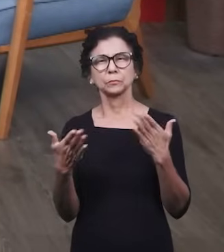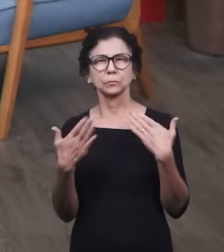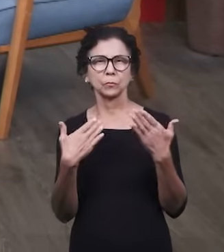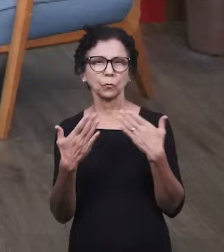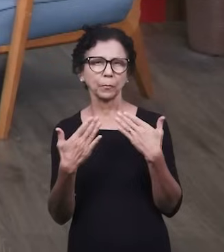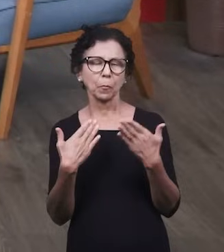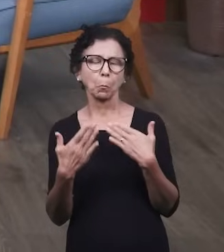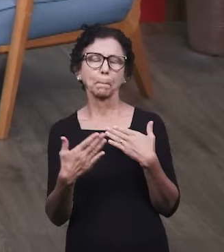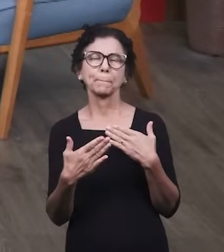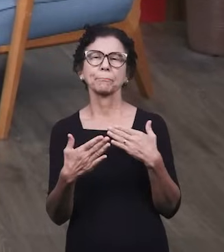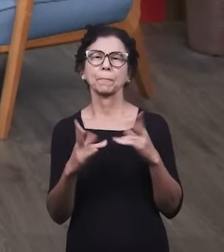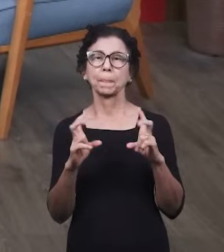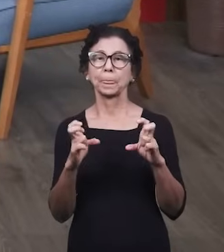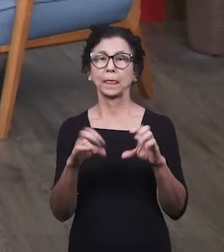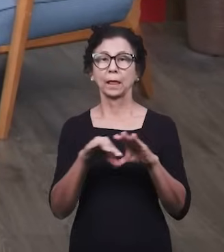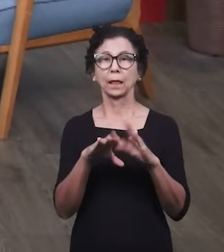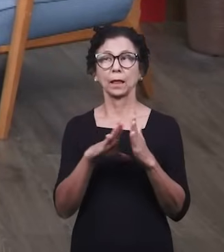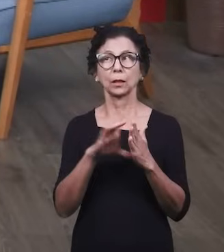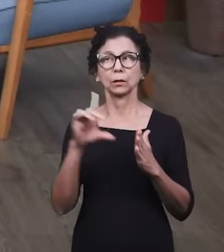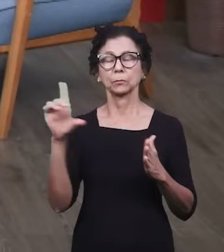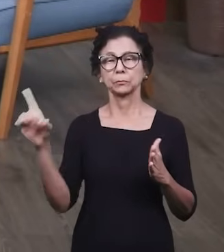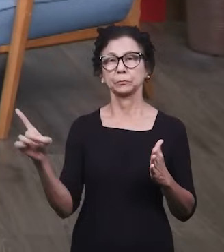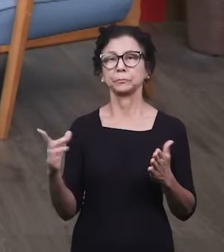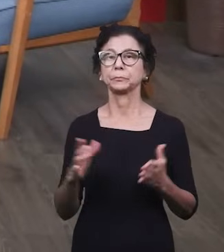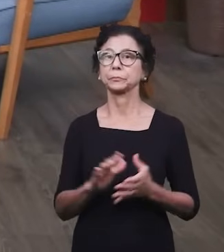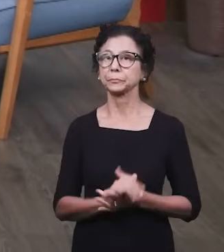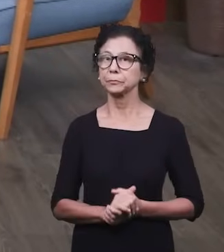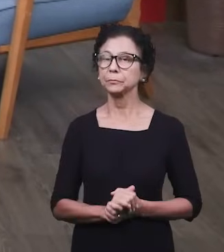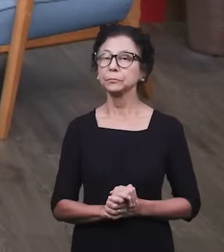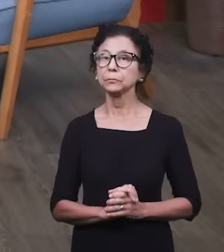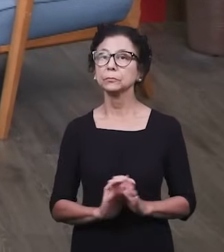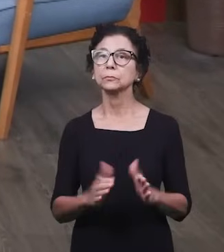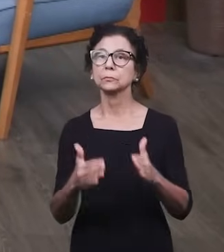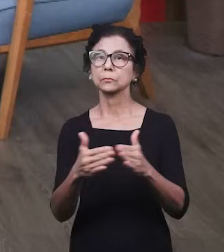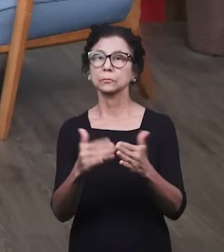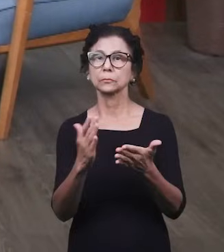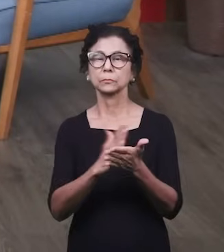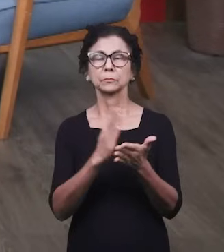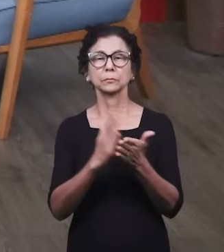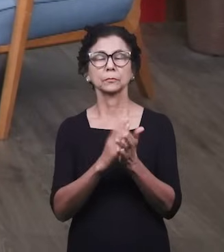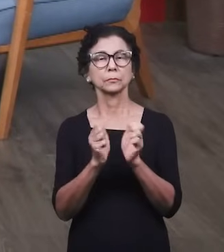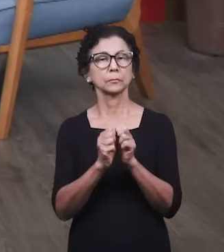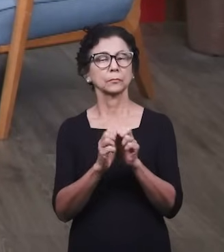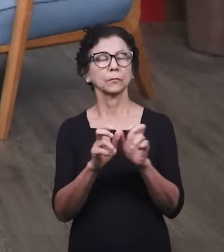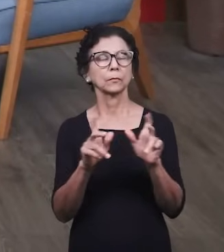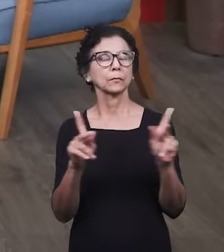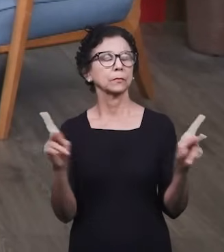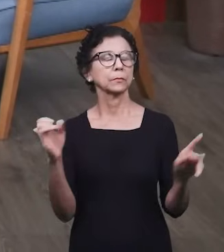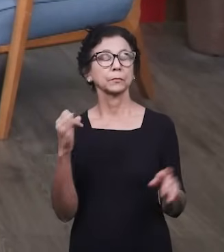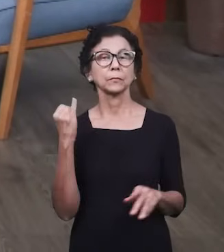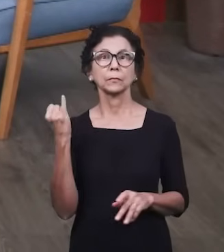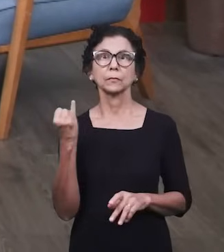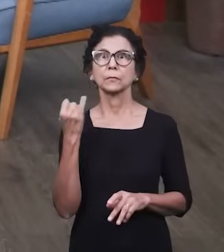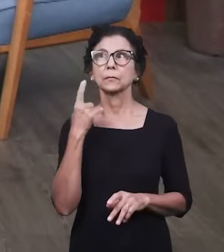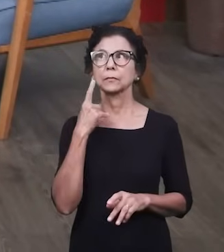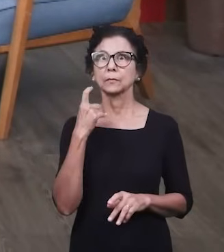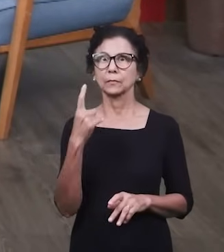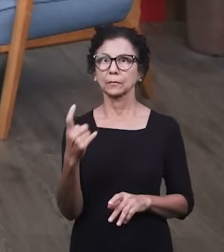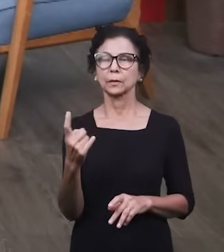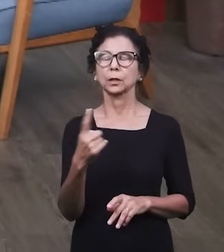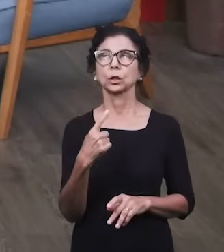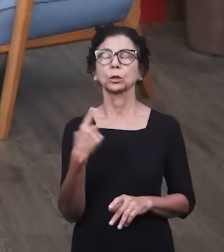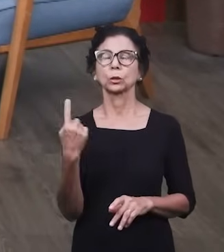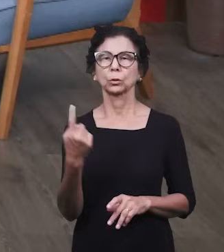da palavra, e de maneira especial, nesse momento, nós estamos falando sobre o livro de Apocalipse. Isso é muito interessante